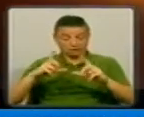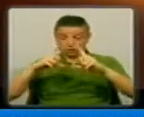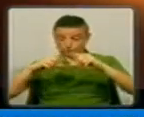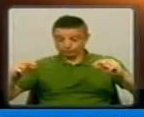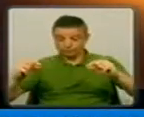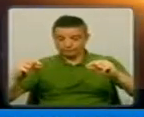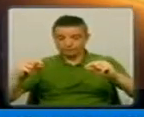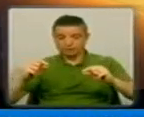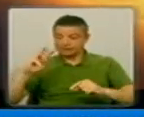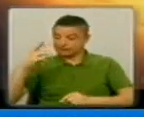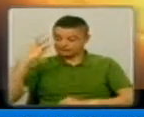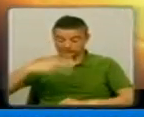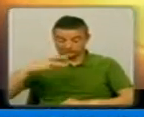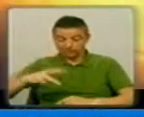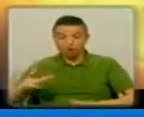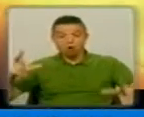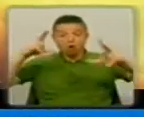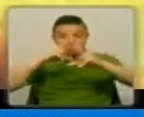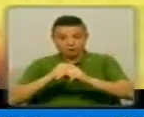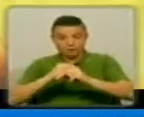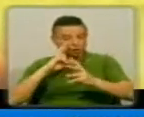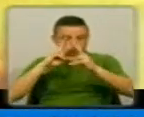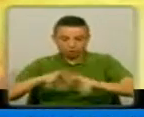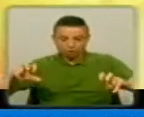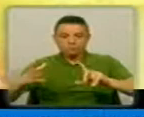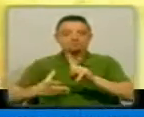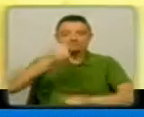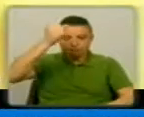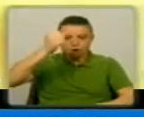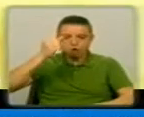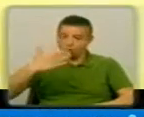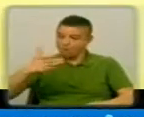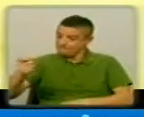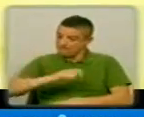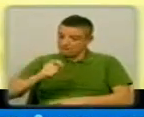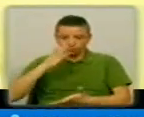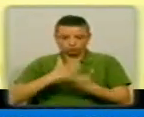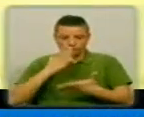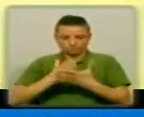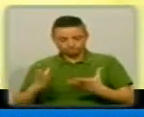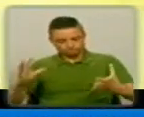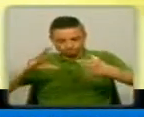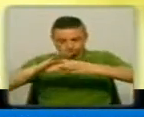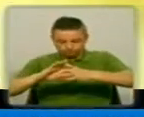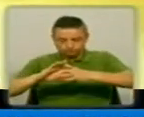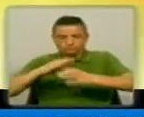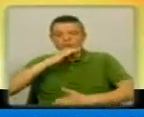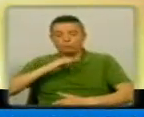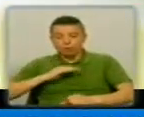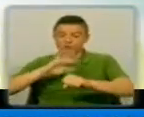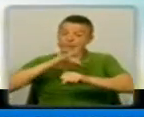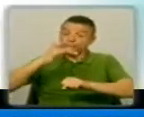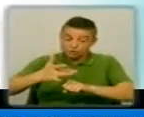terceira nova que descobrem num curto espaço de tempo, num espaço de um mês. E, portanto, esta relação entre astrónomos amadores e profissionais